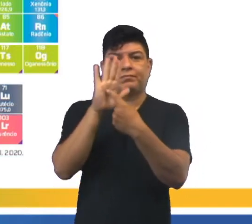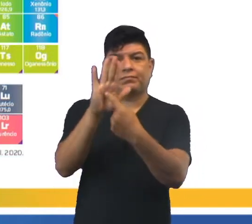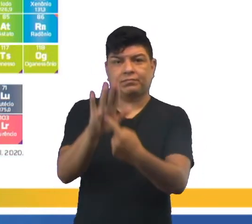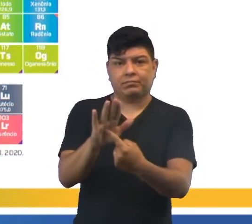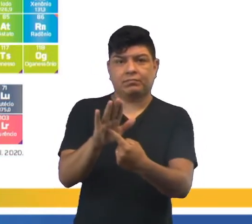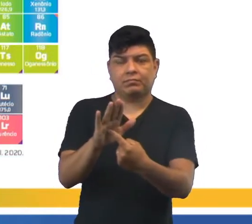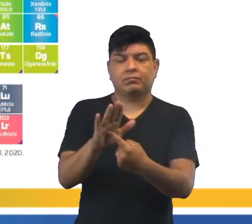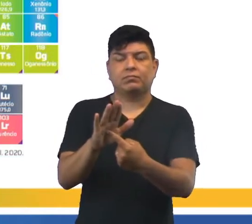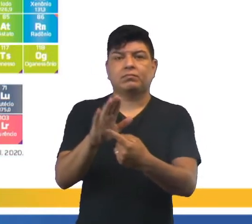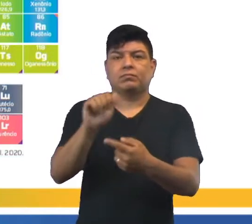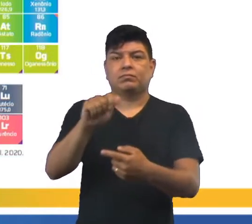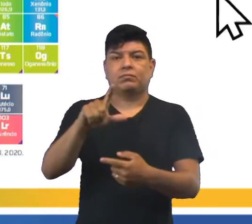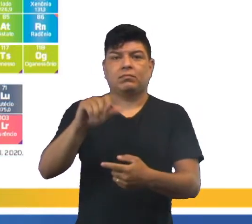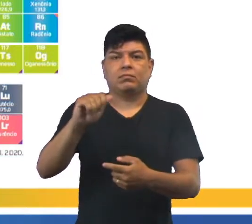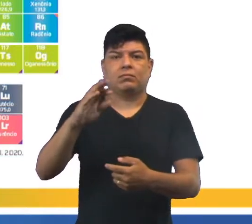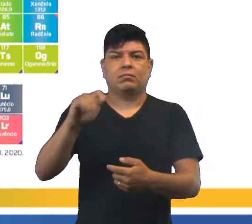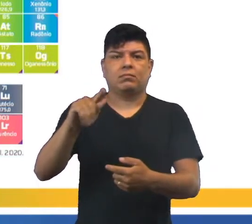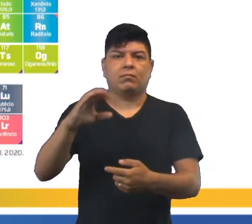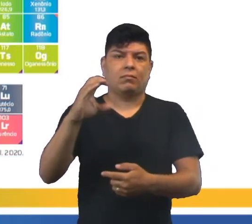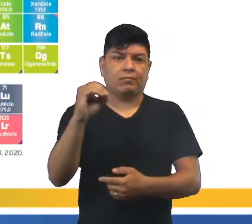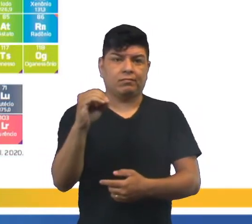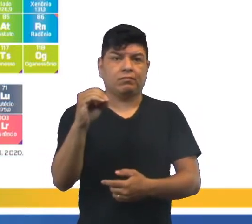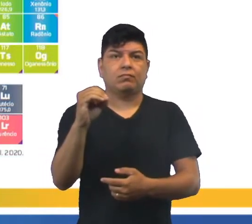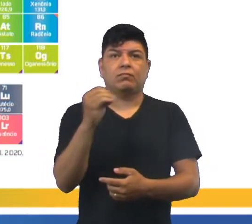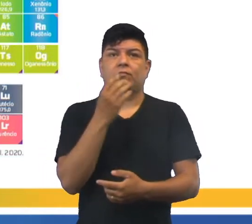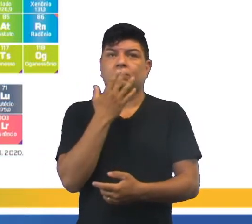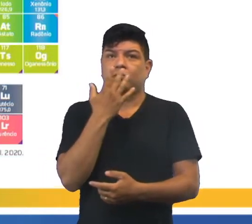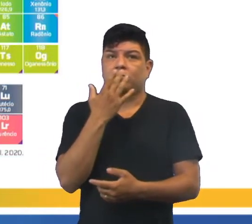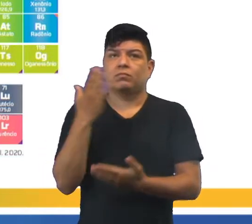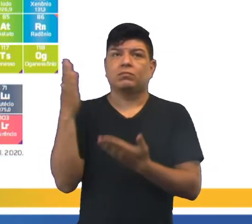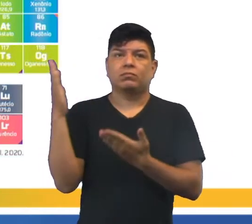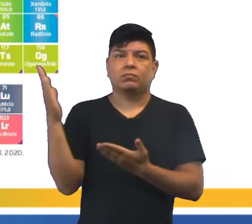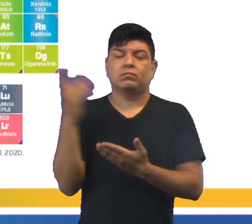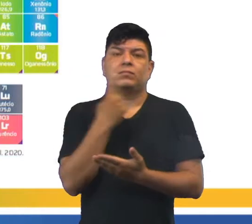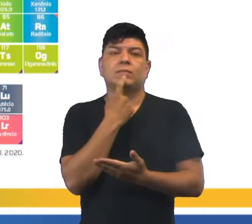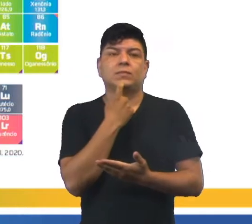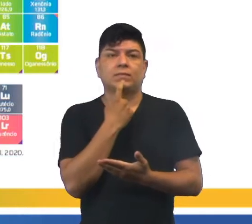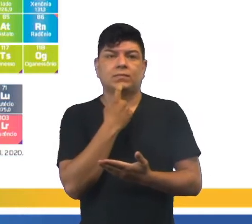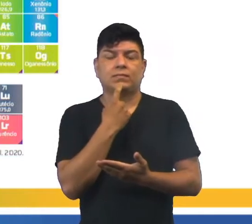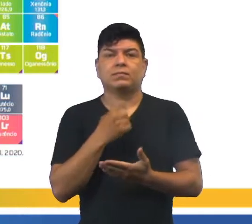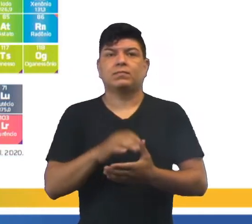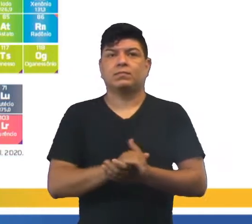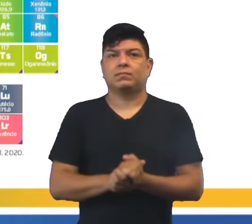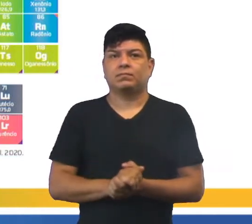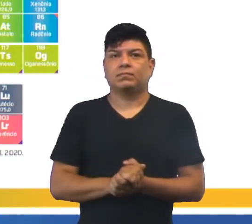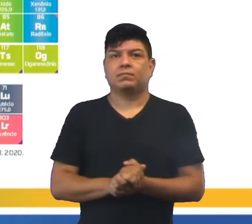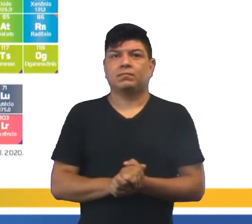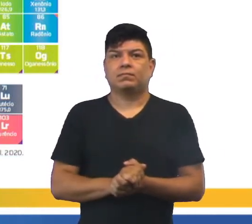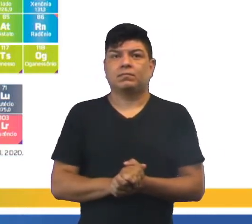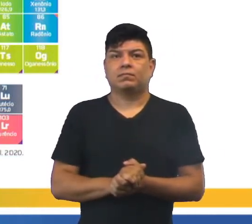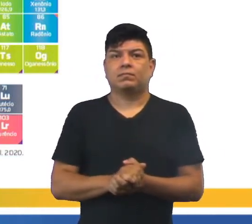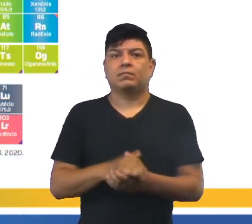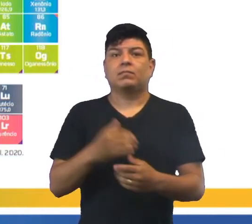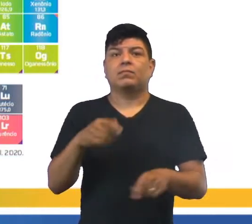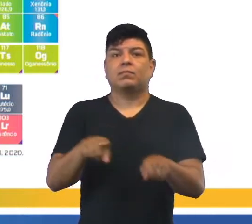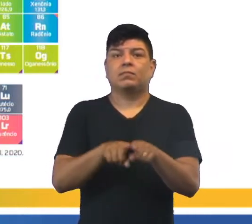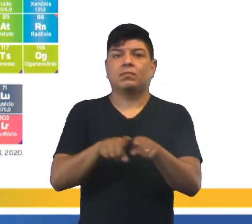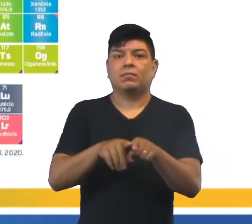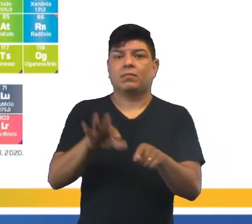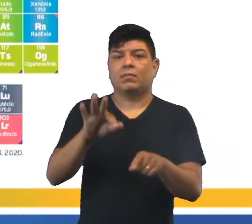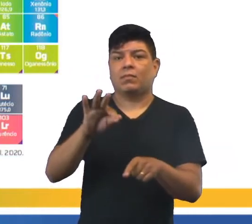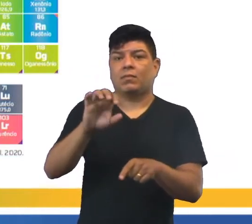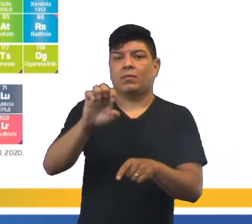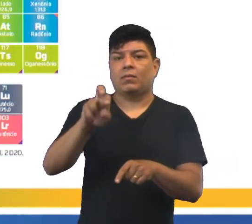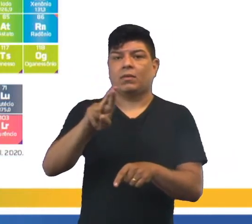metais alcalinos, nessa parte em vermelho aqui, e metais alcalinos terrosos nessa